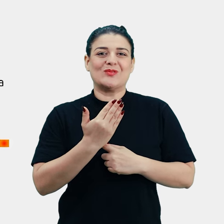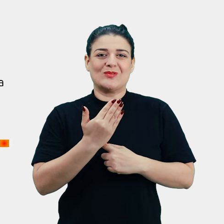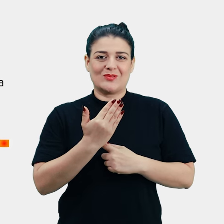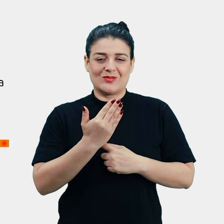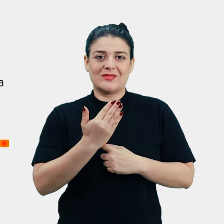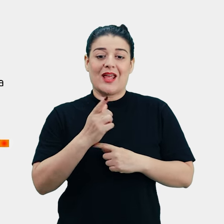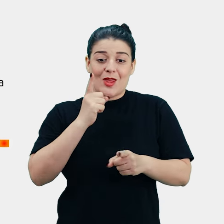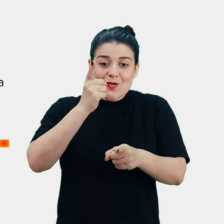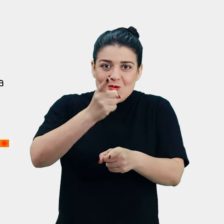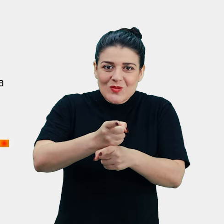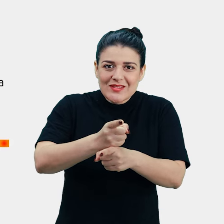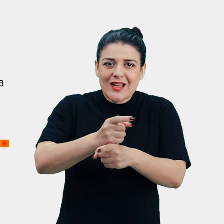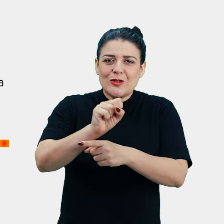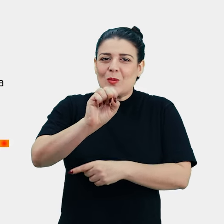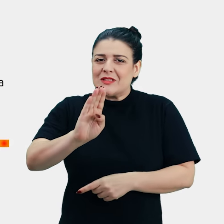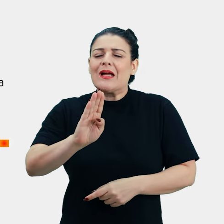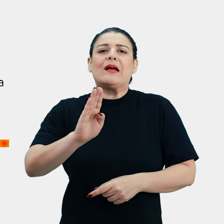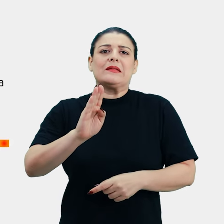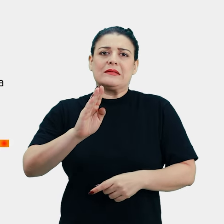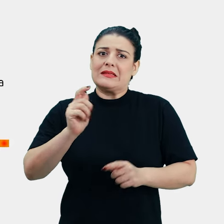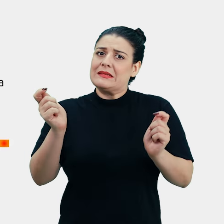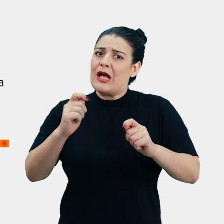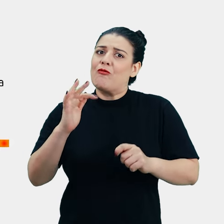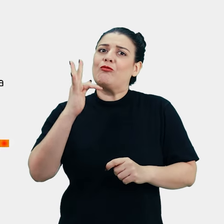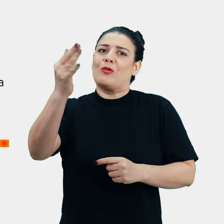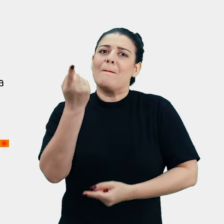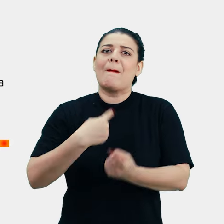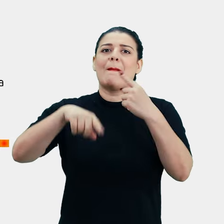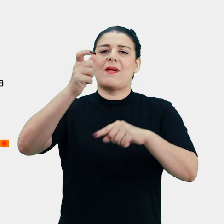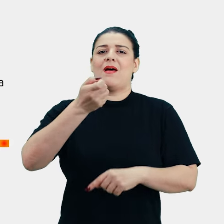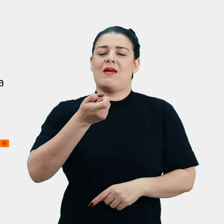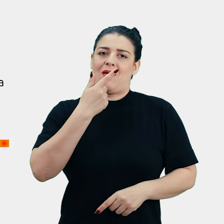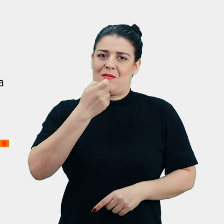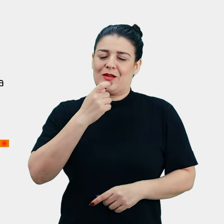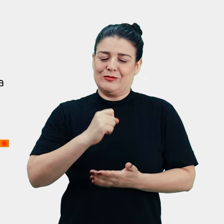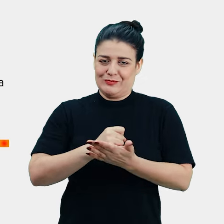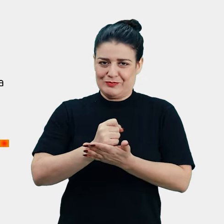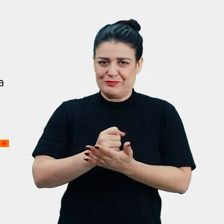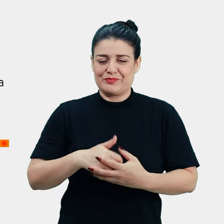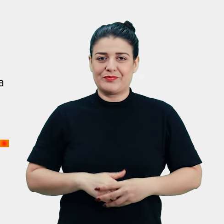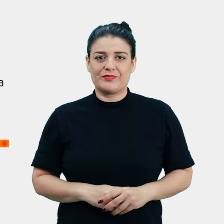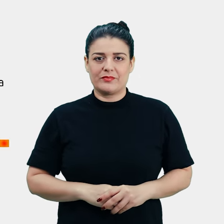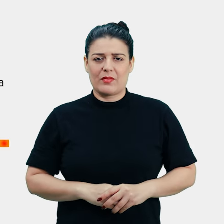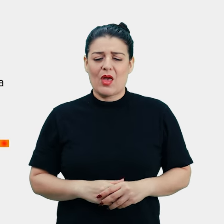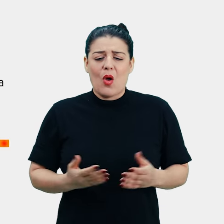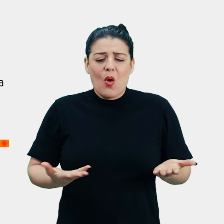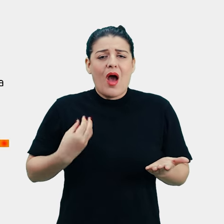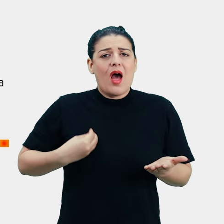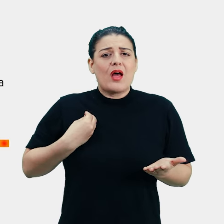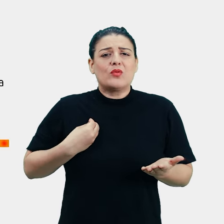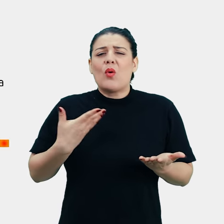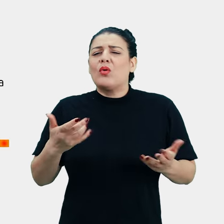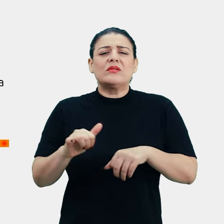nessas substâncias que podem ser tão promissoras, tá? E hoje, quais são as técnicas que nós